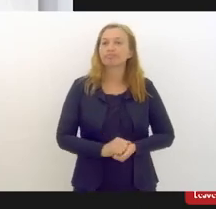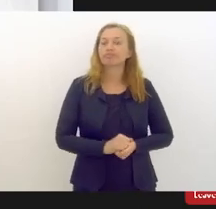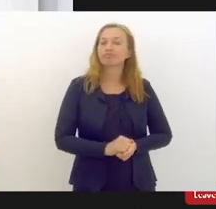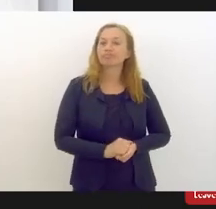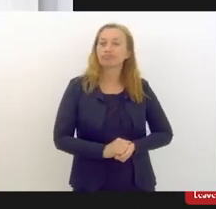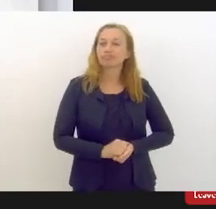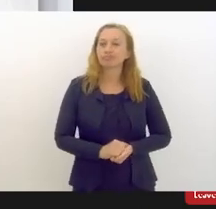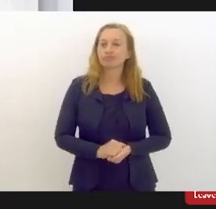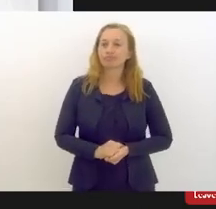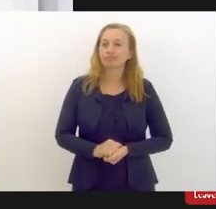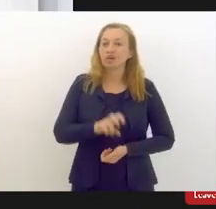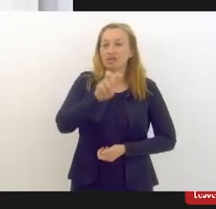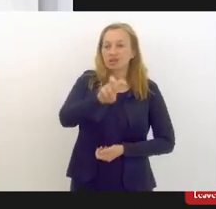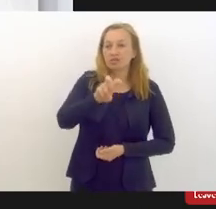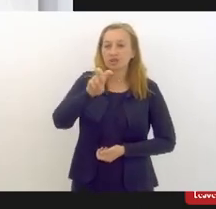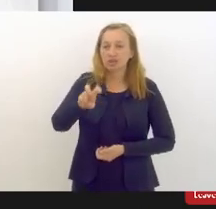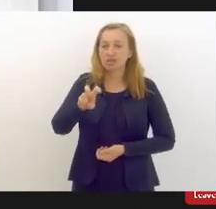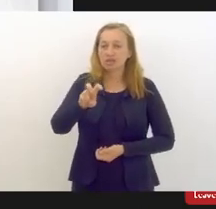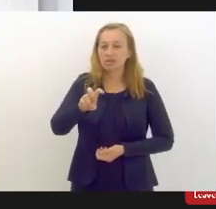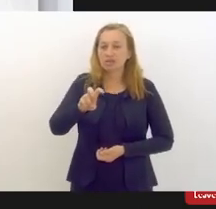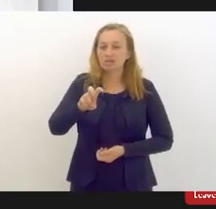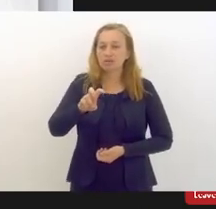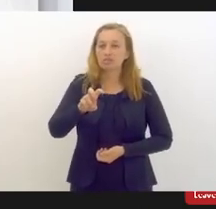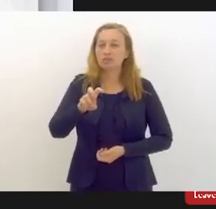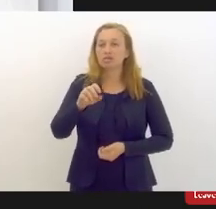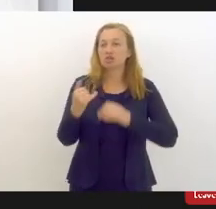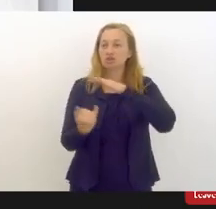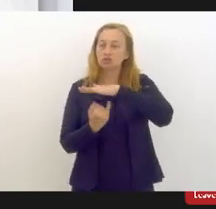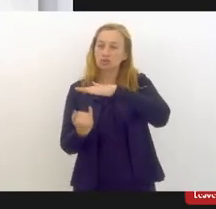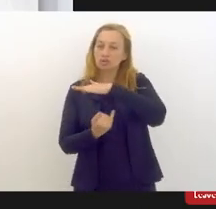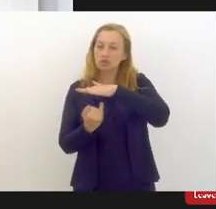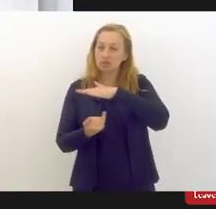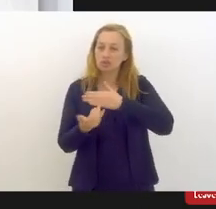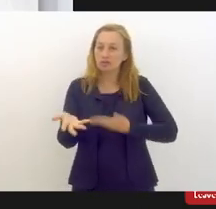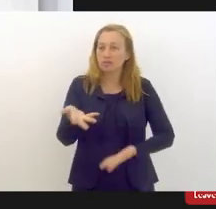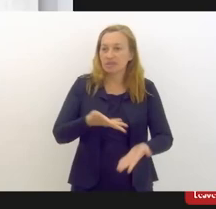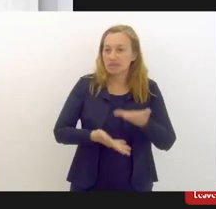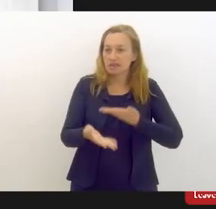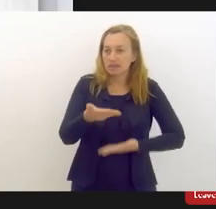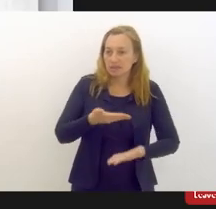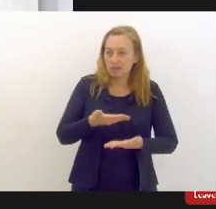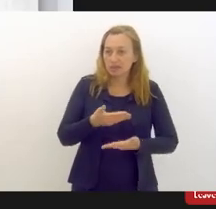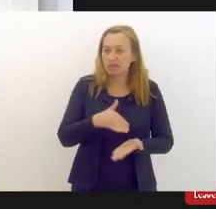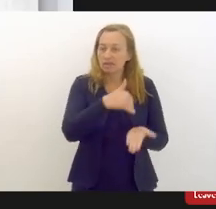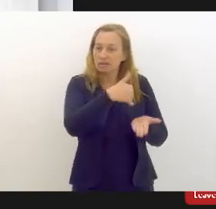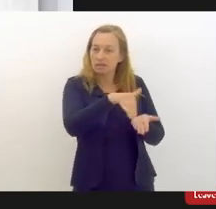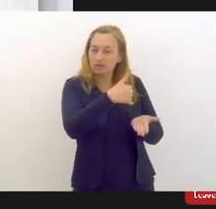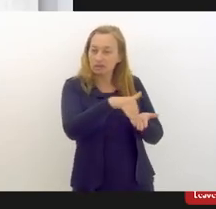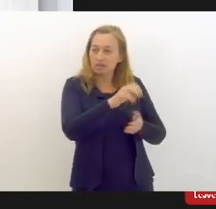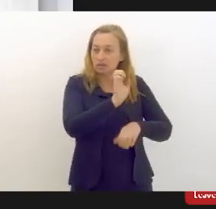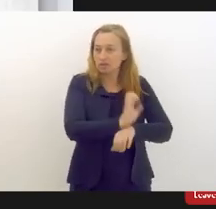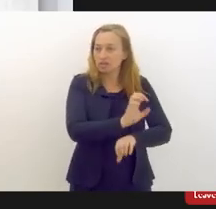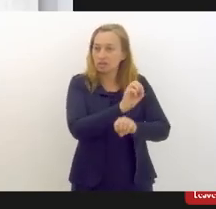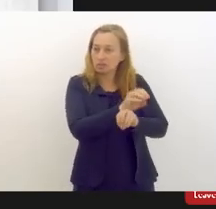Atualmente, temos 55 unidades, né, instituições que desenvolvem parceria com a Secretaria de Estado de